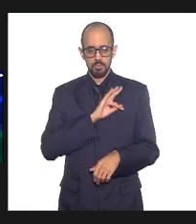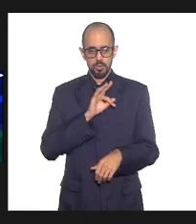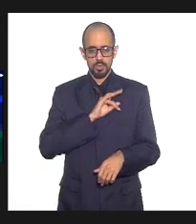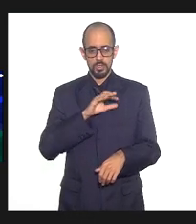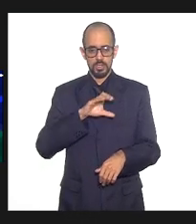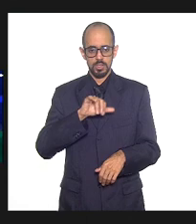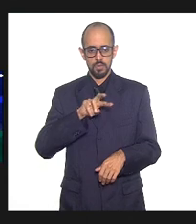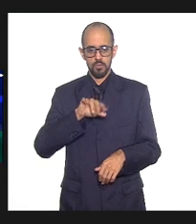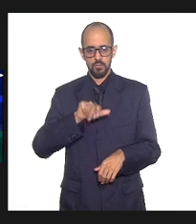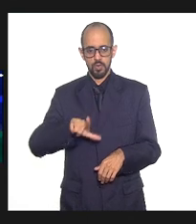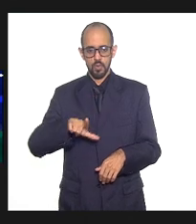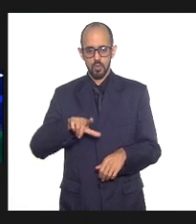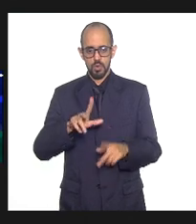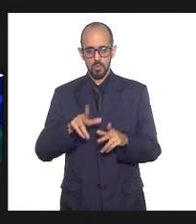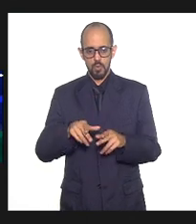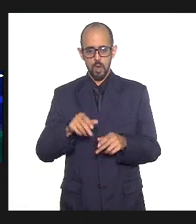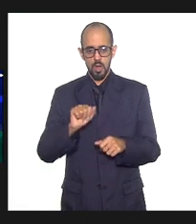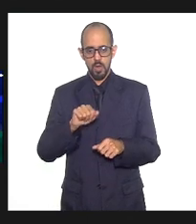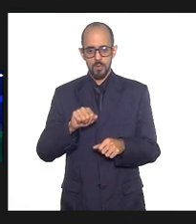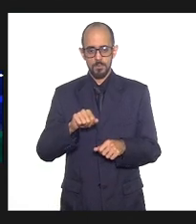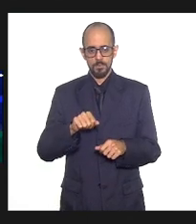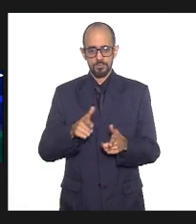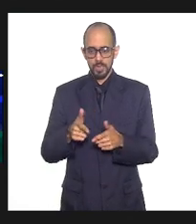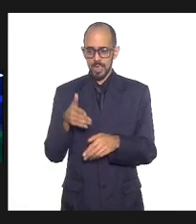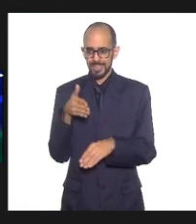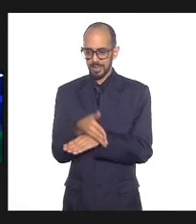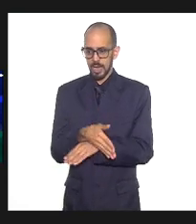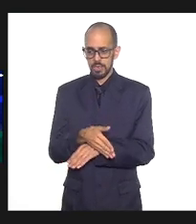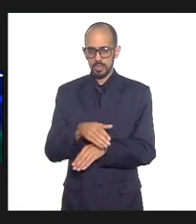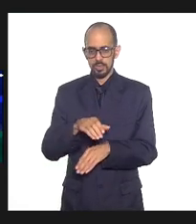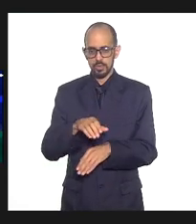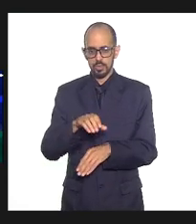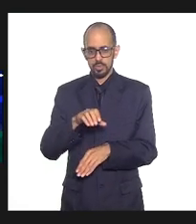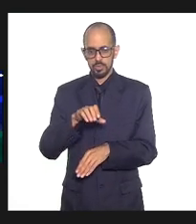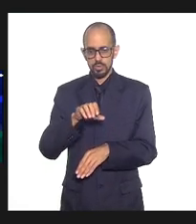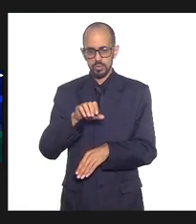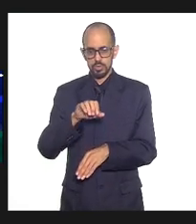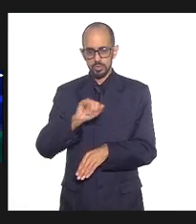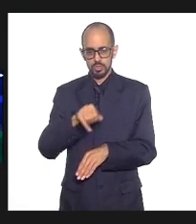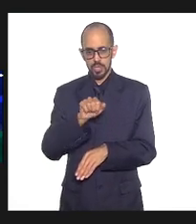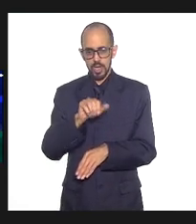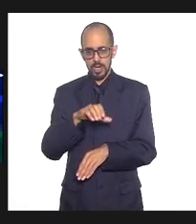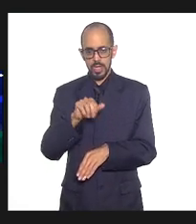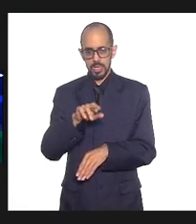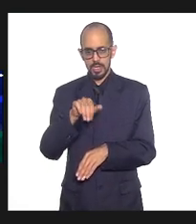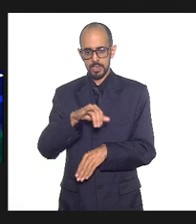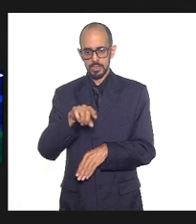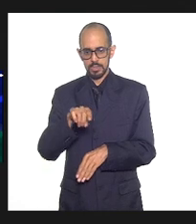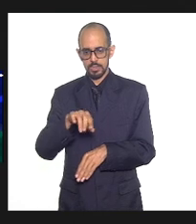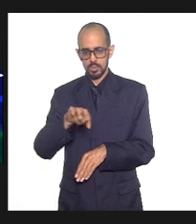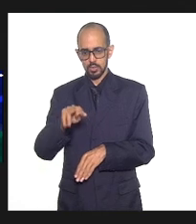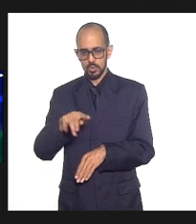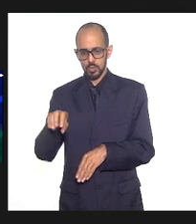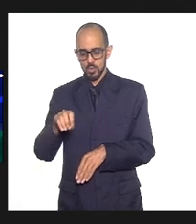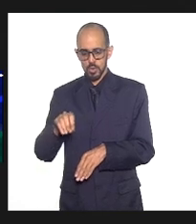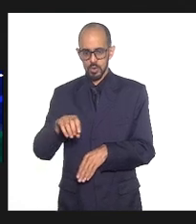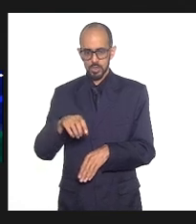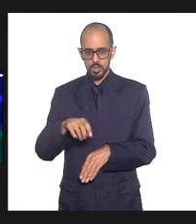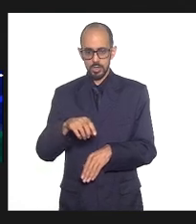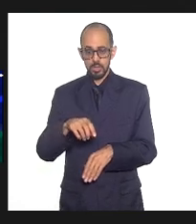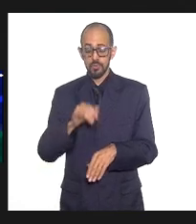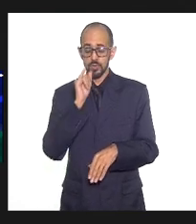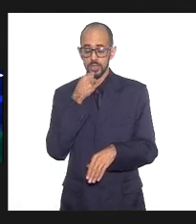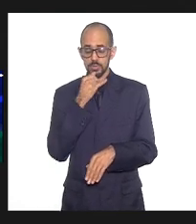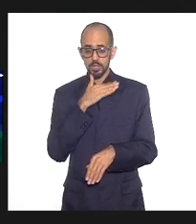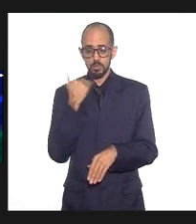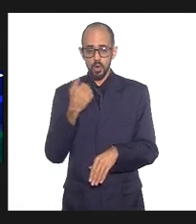a operação do Jacarezinho, que eu somente não classifico como vitória, porque, infelizmente, levou a óbito um policial, o policial André. Inclusive,